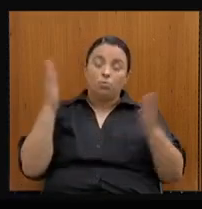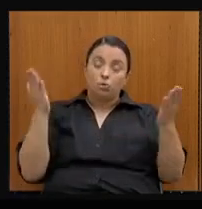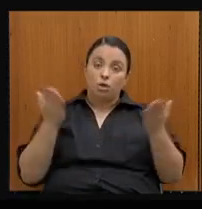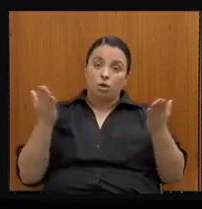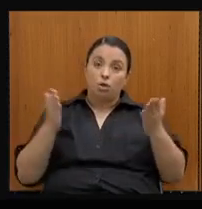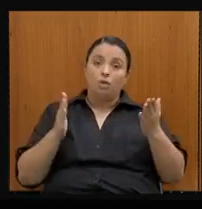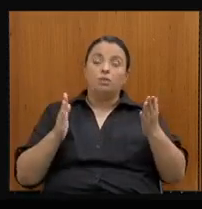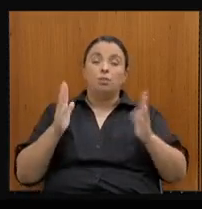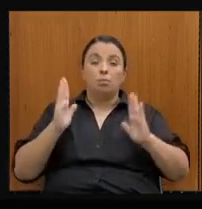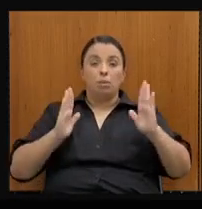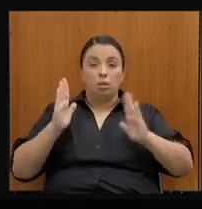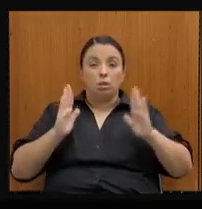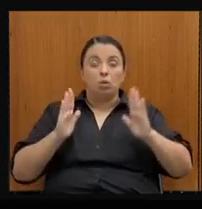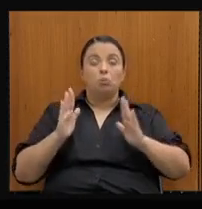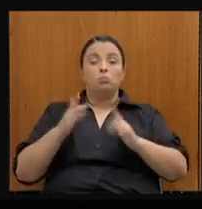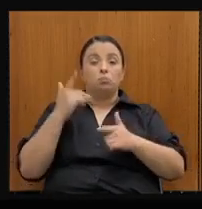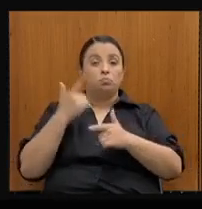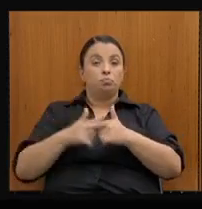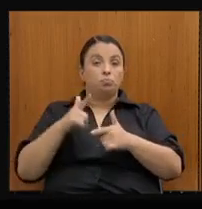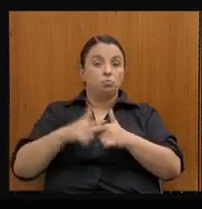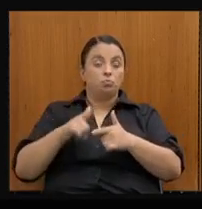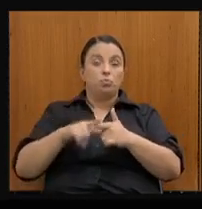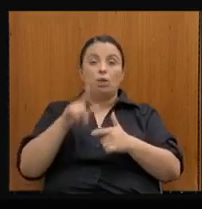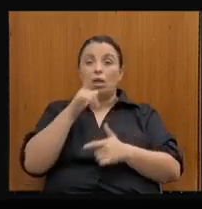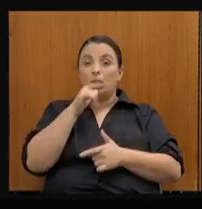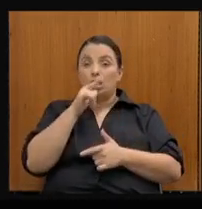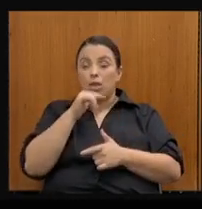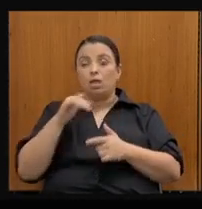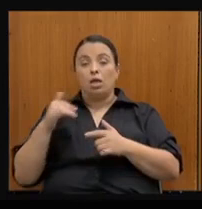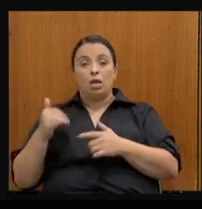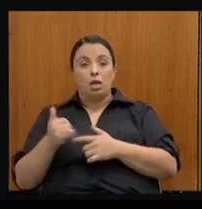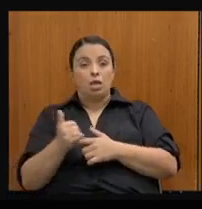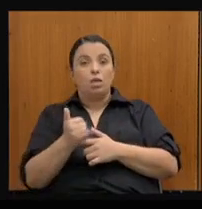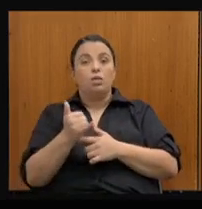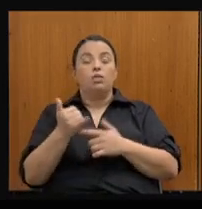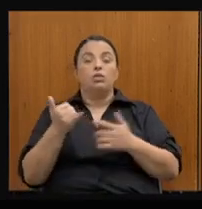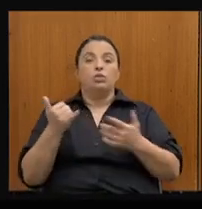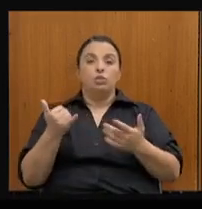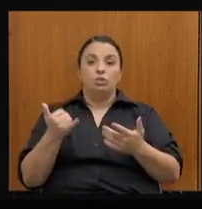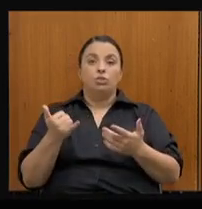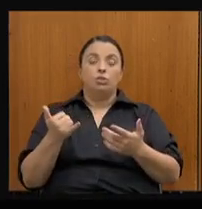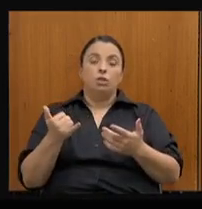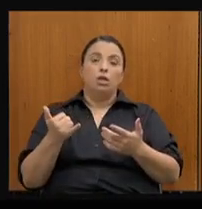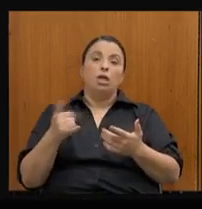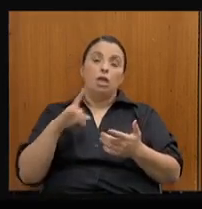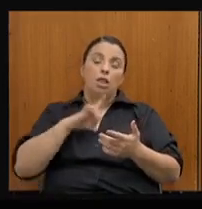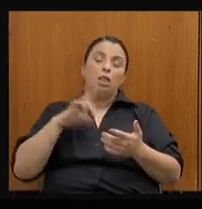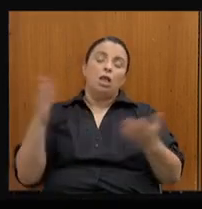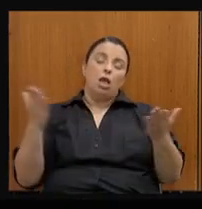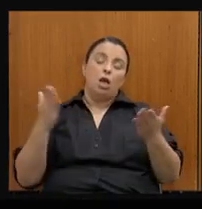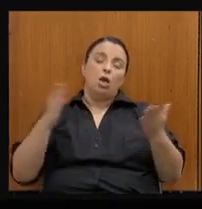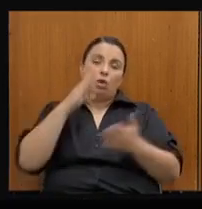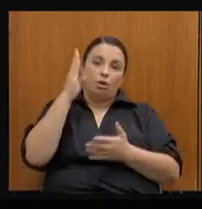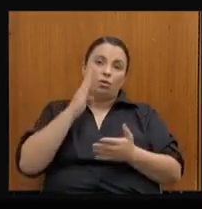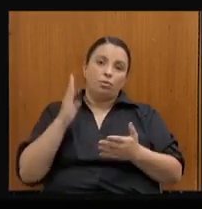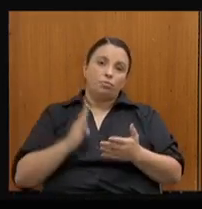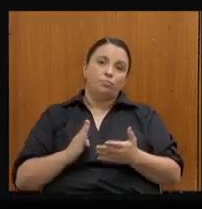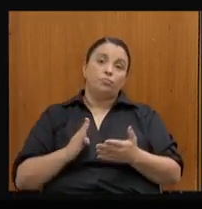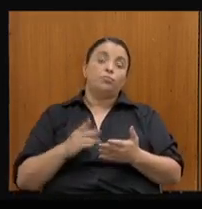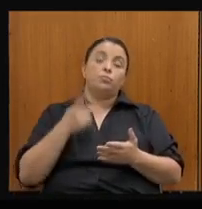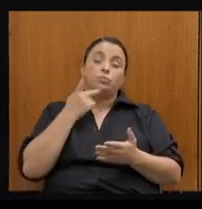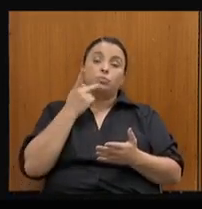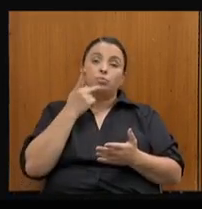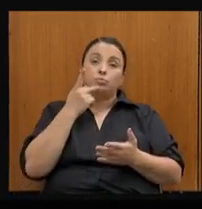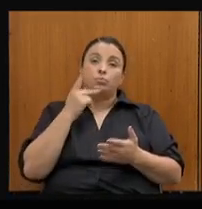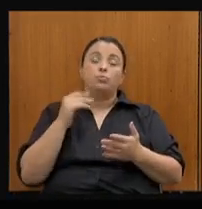15 hidroenergética na verdade e o Brasil enfrenta nesse momento então destaco aqui a relevância